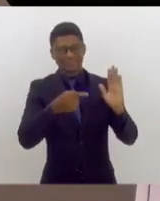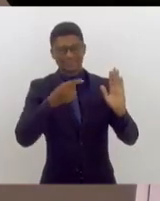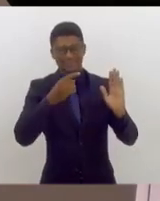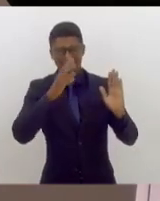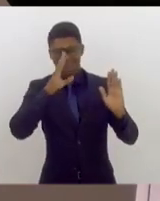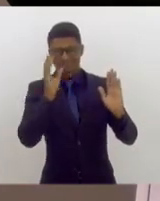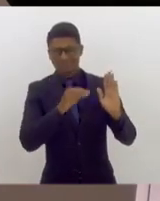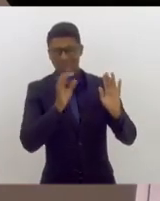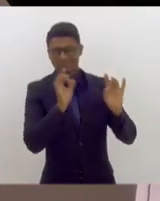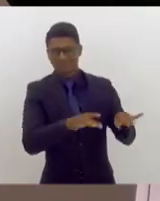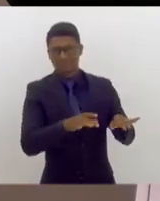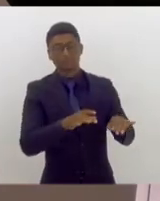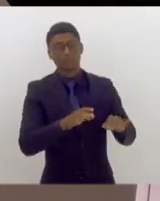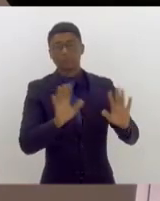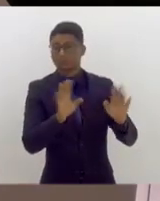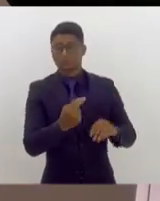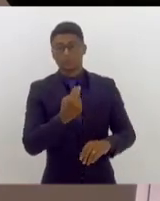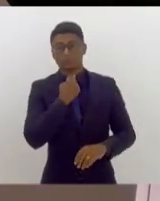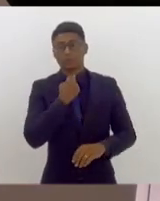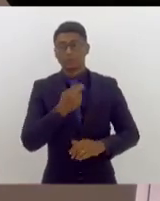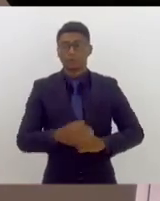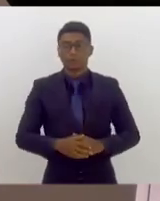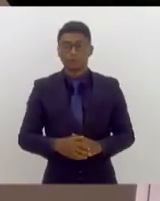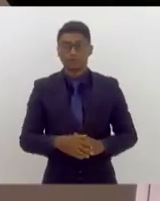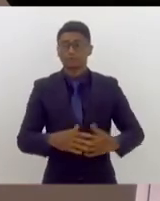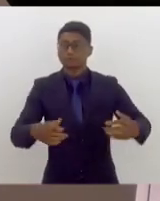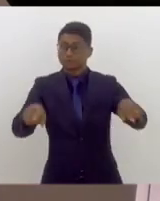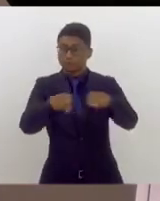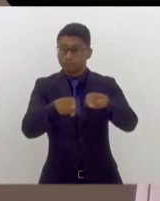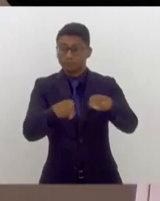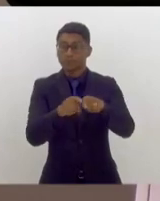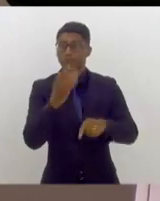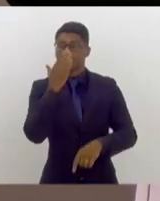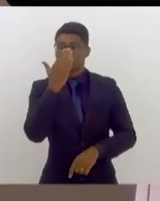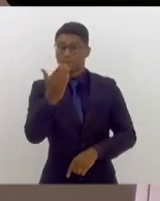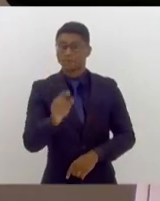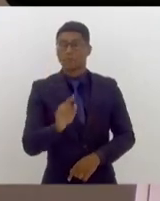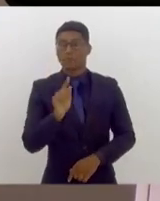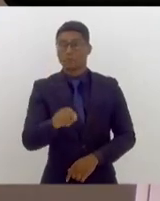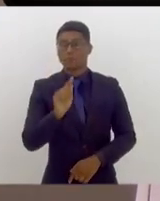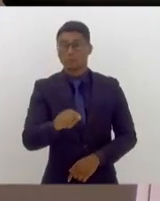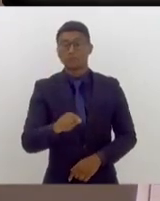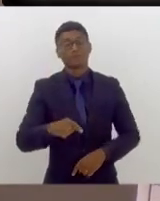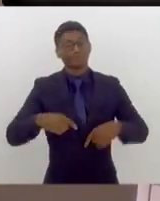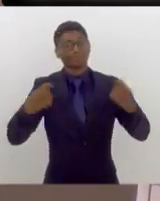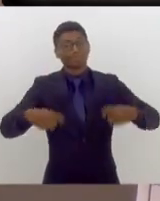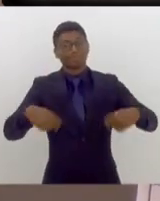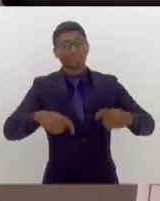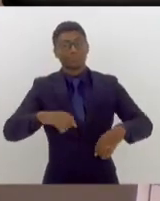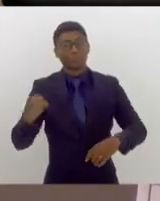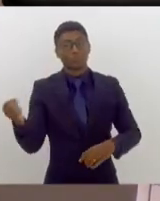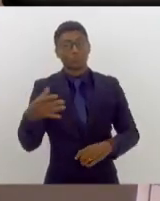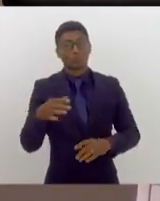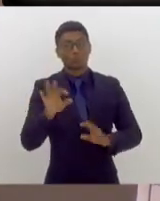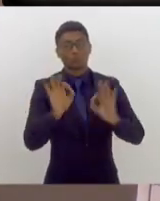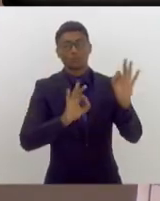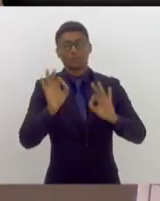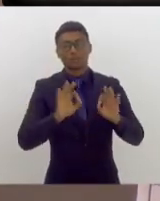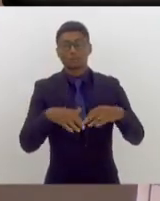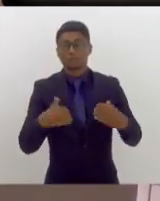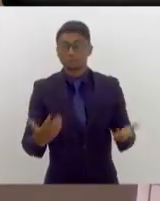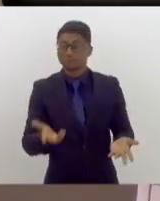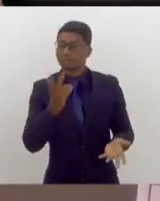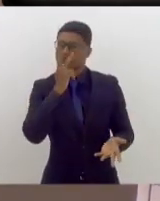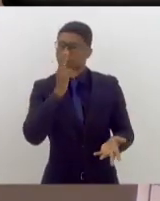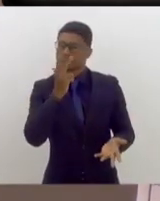mas a gente também está diante do horizonte próximo da necessidade de um novo plano. Então, me parece que a gente